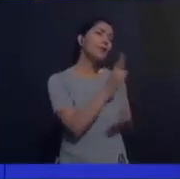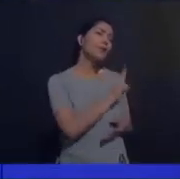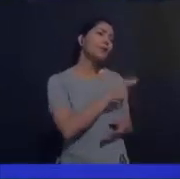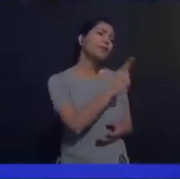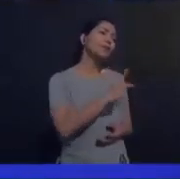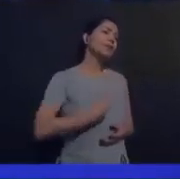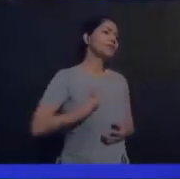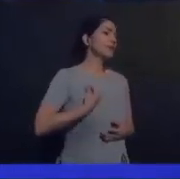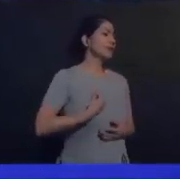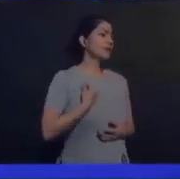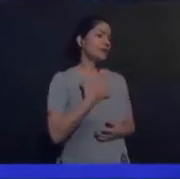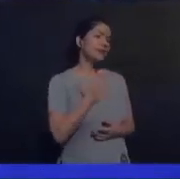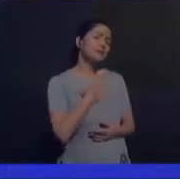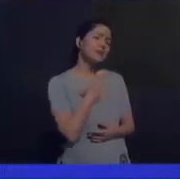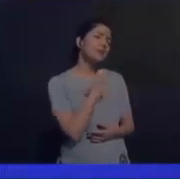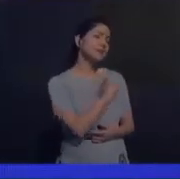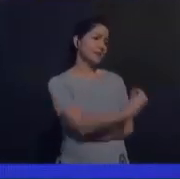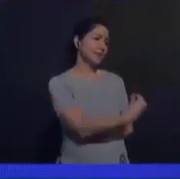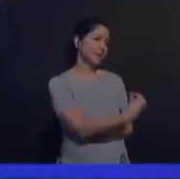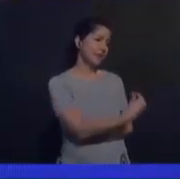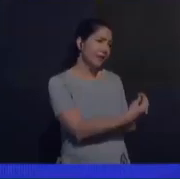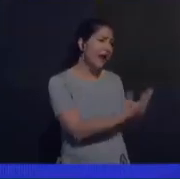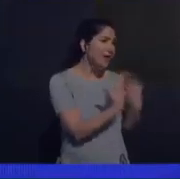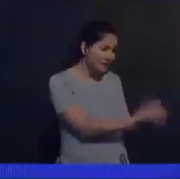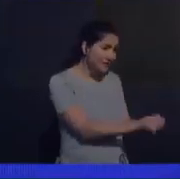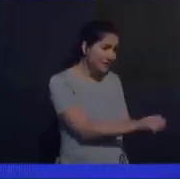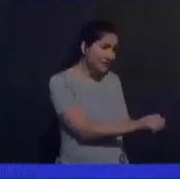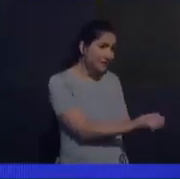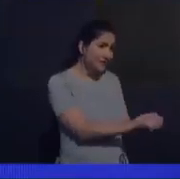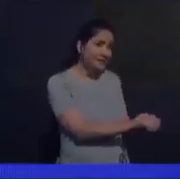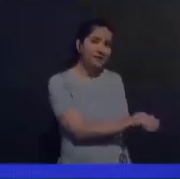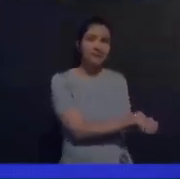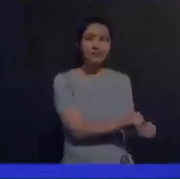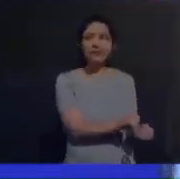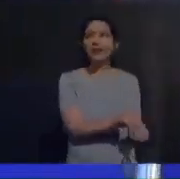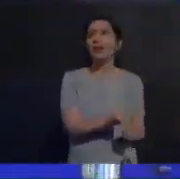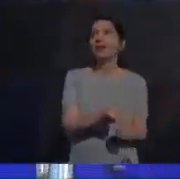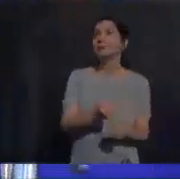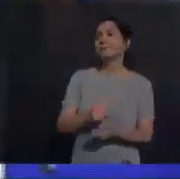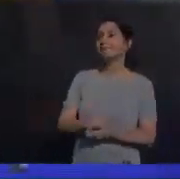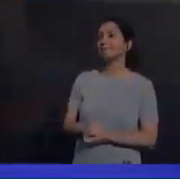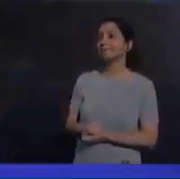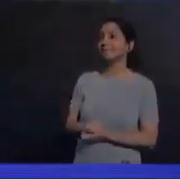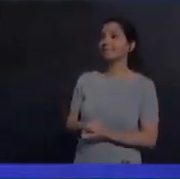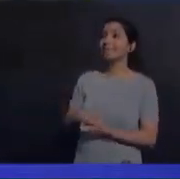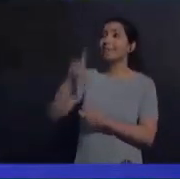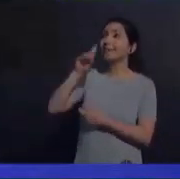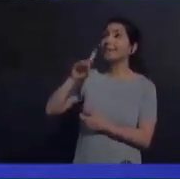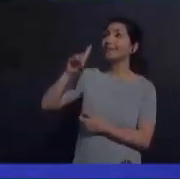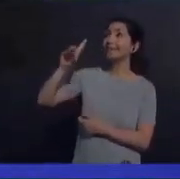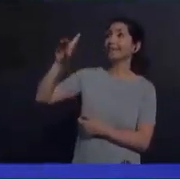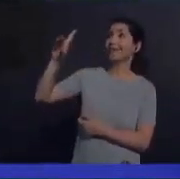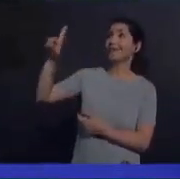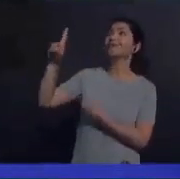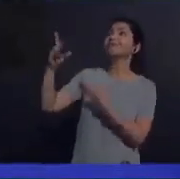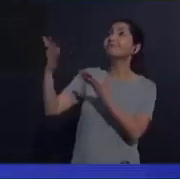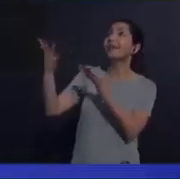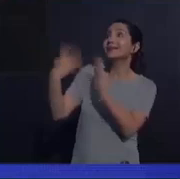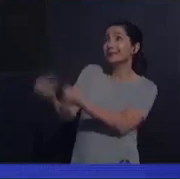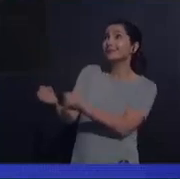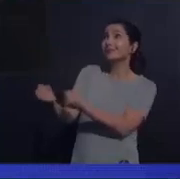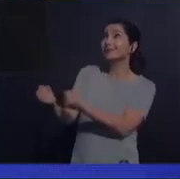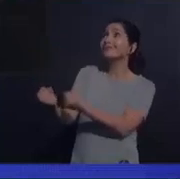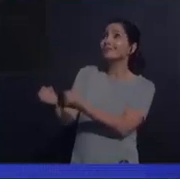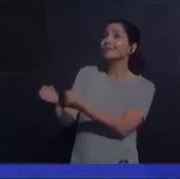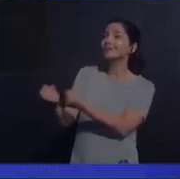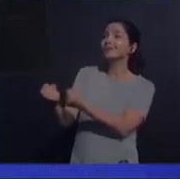uma forma tão linda. Você quer? E eu disse para Deus assim: Deus, eu quero.